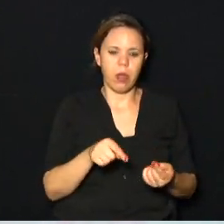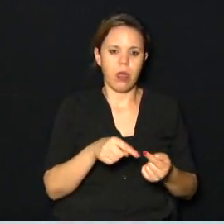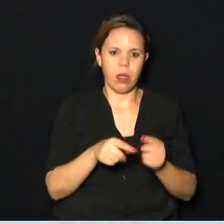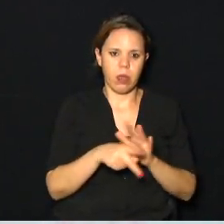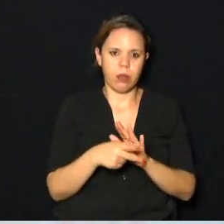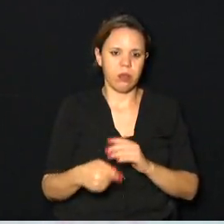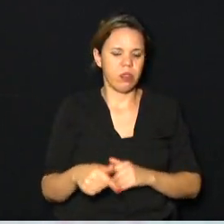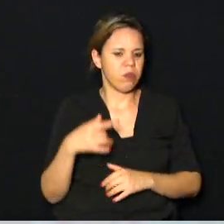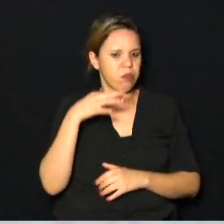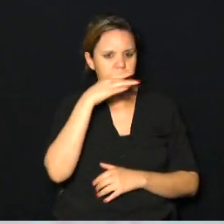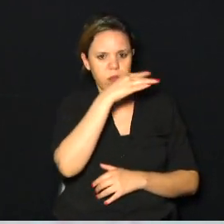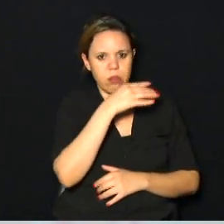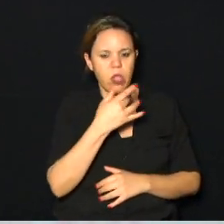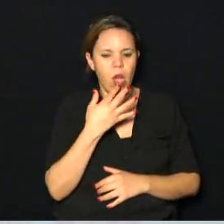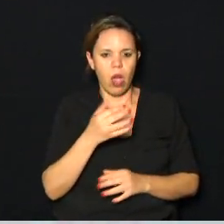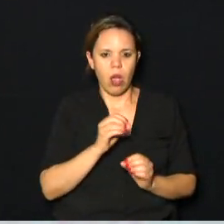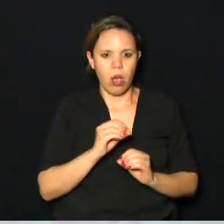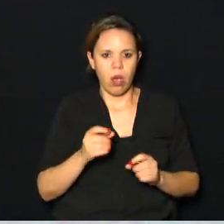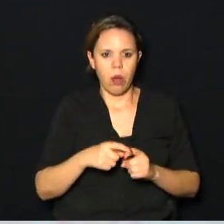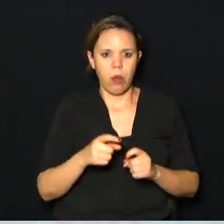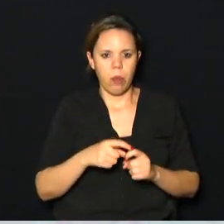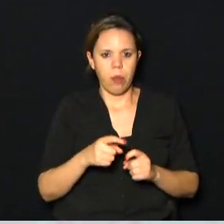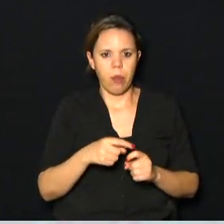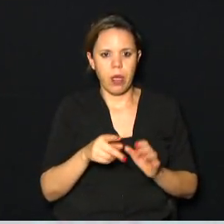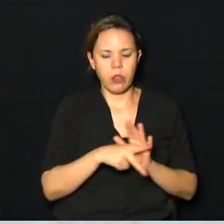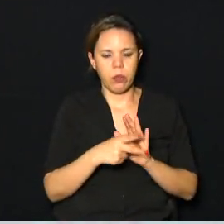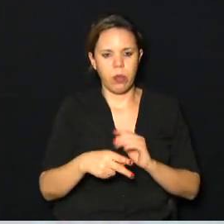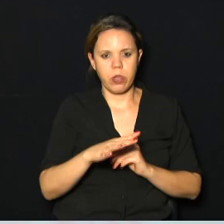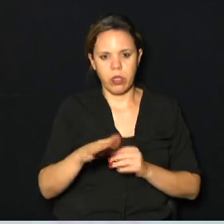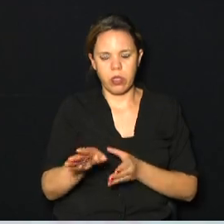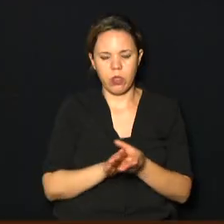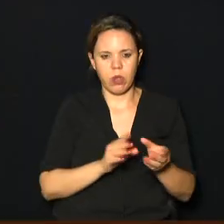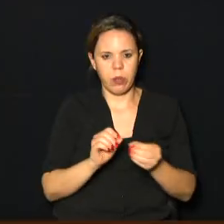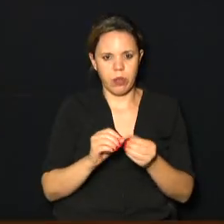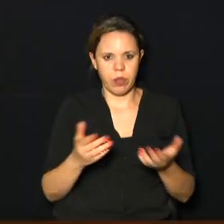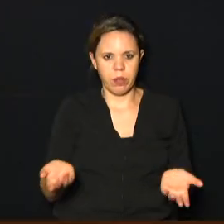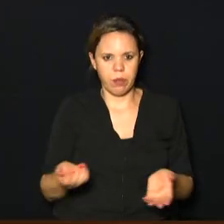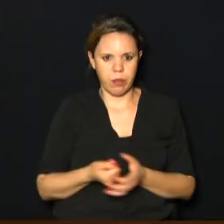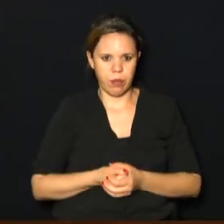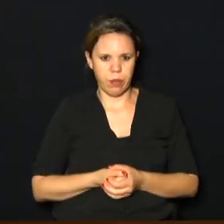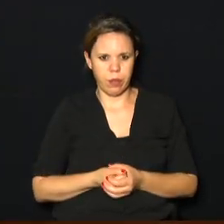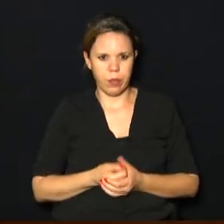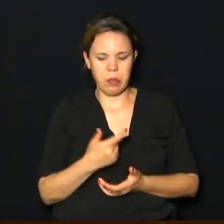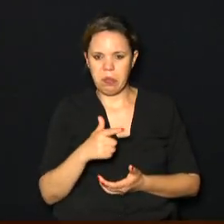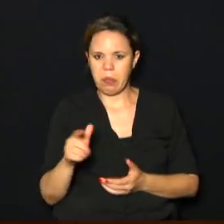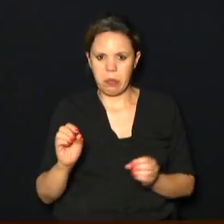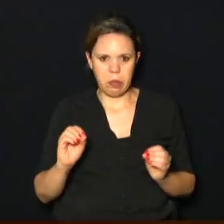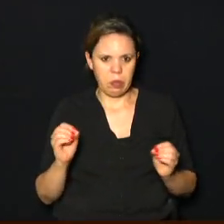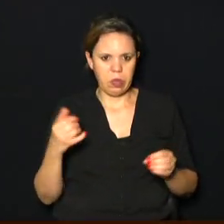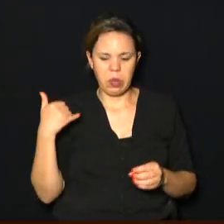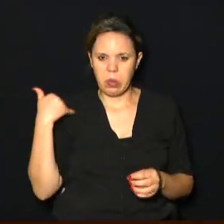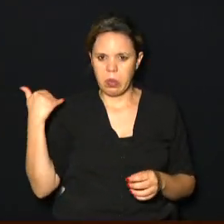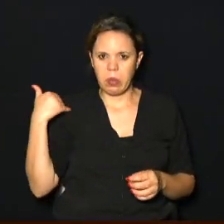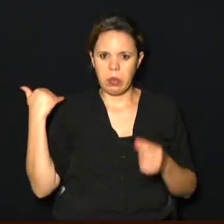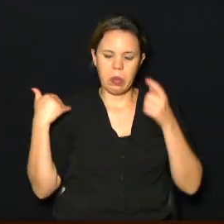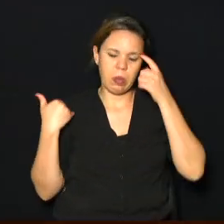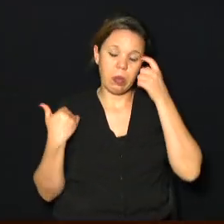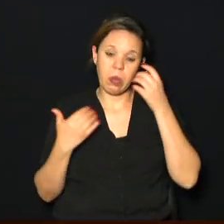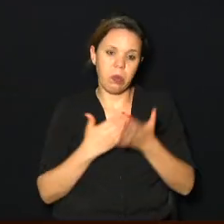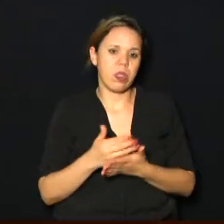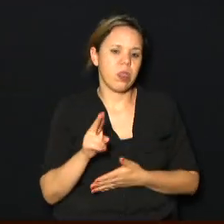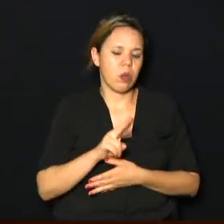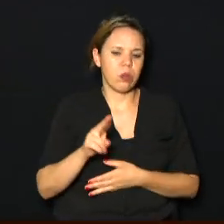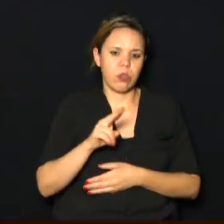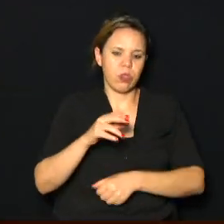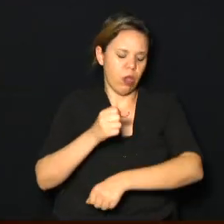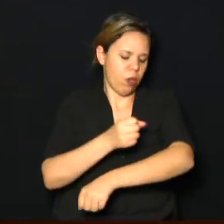específicas, sem cheiro, sem cor, que seu pediatra aí pode estar te orientando o que pode passar. Então não existe uma idade para começar a usar